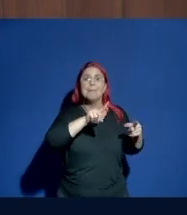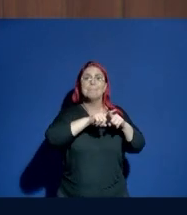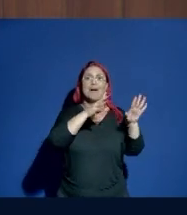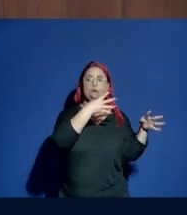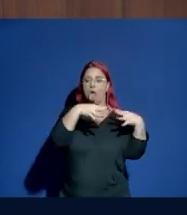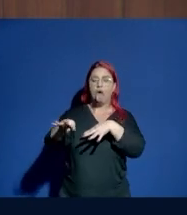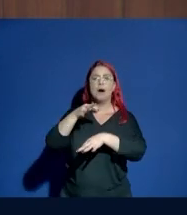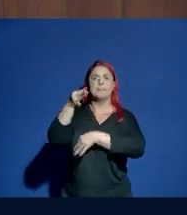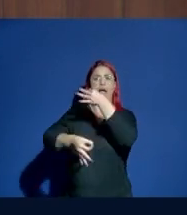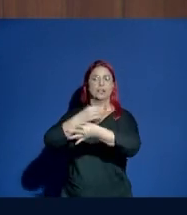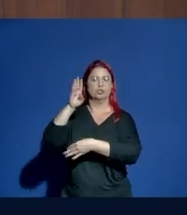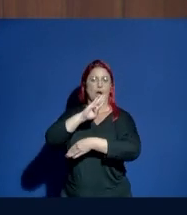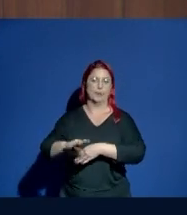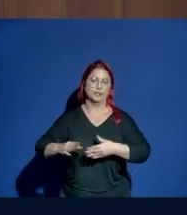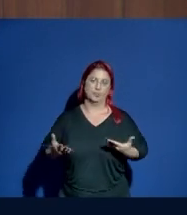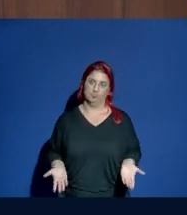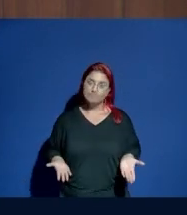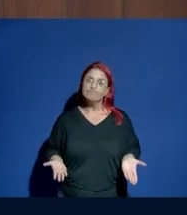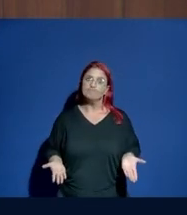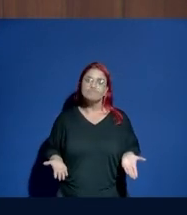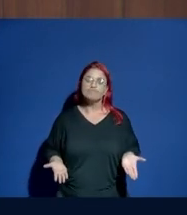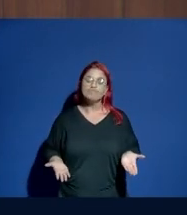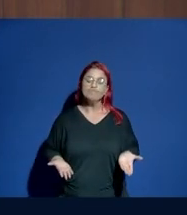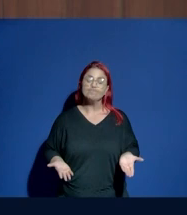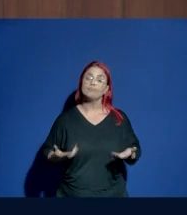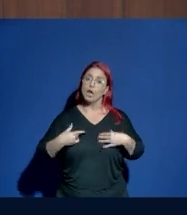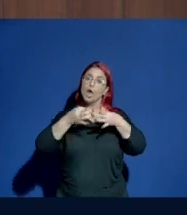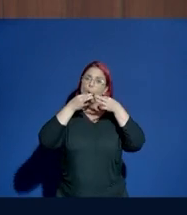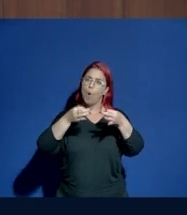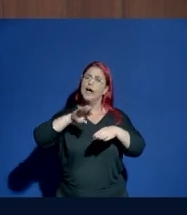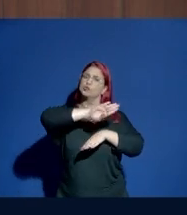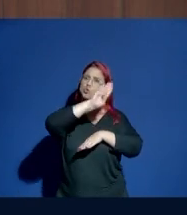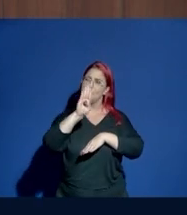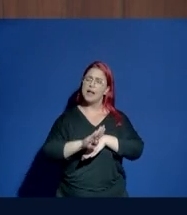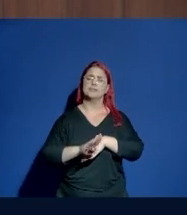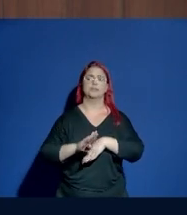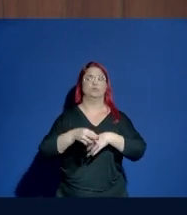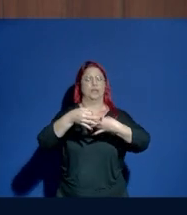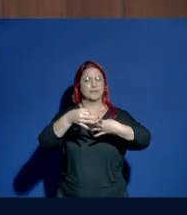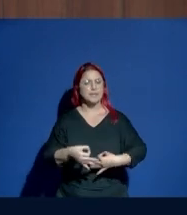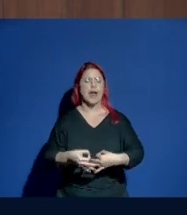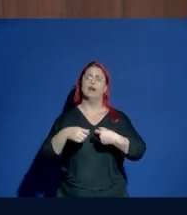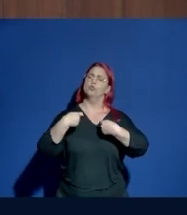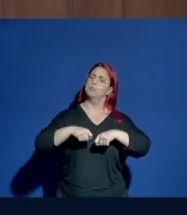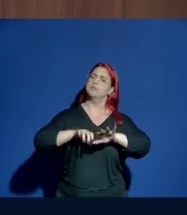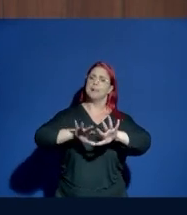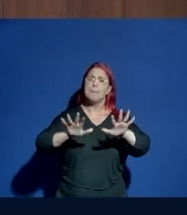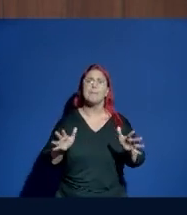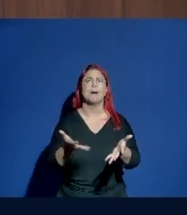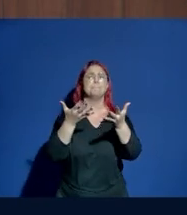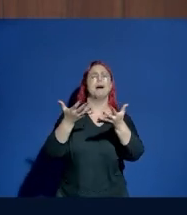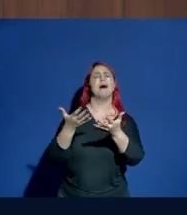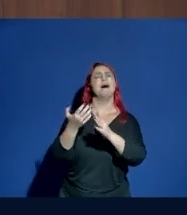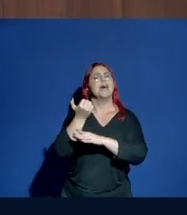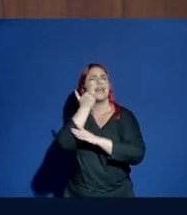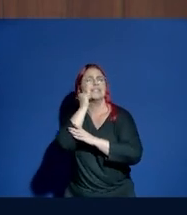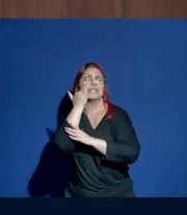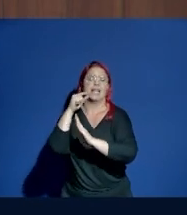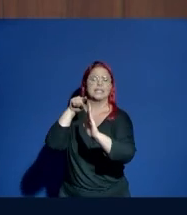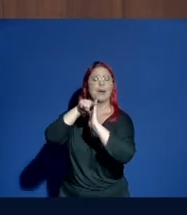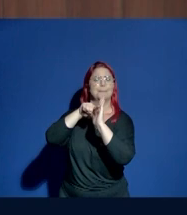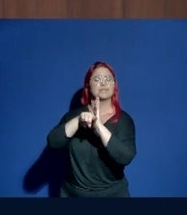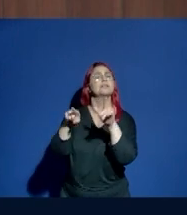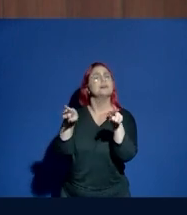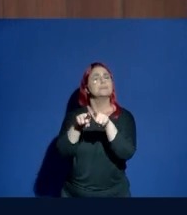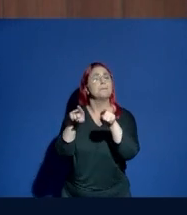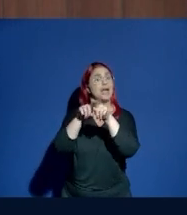os olhos para criticar o Brasil então gente eu acho que o Brasil tá no caminho certo nós temos que alavancar a cada ciência na pesquisa aí